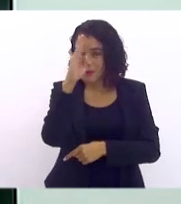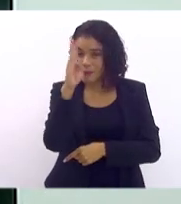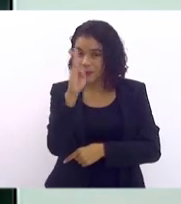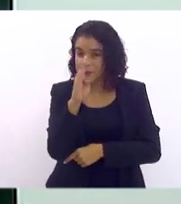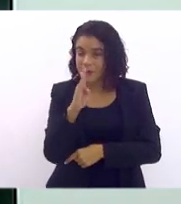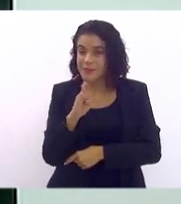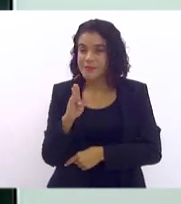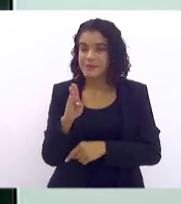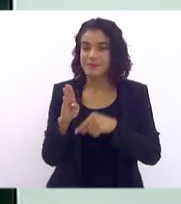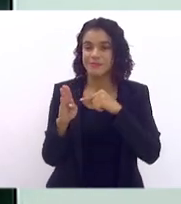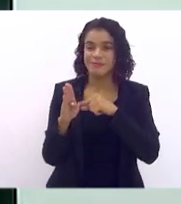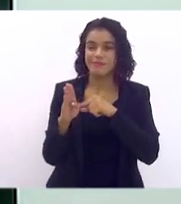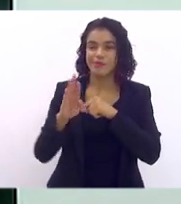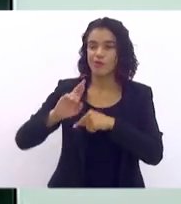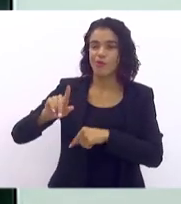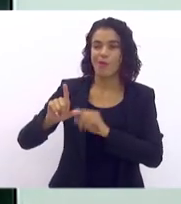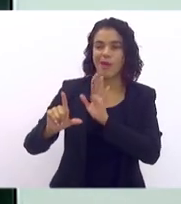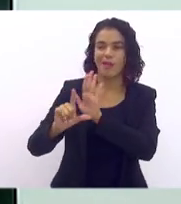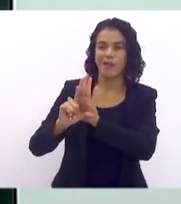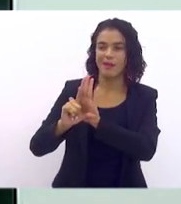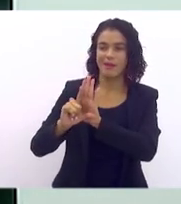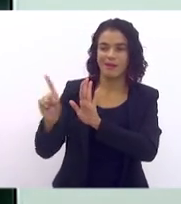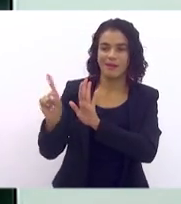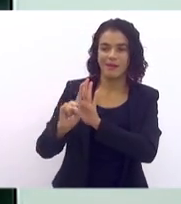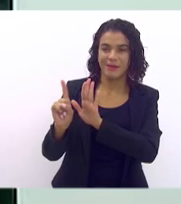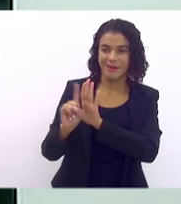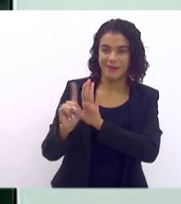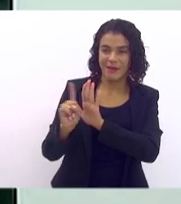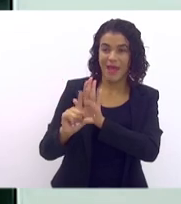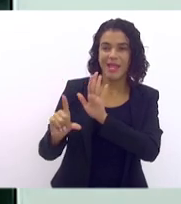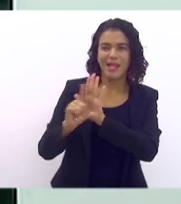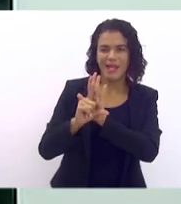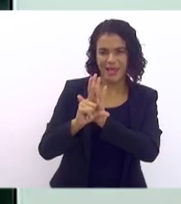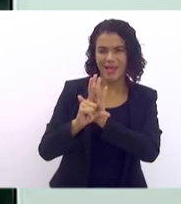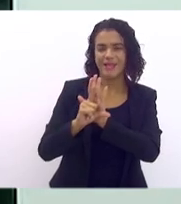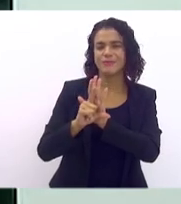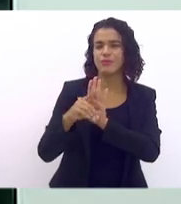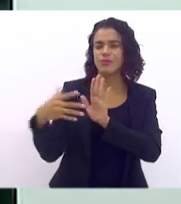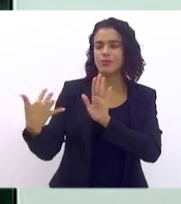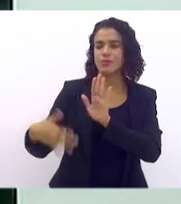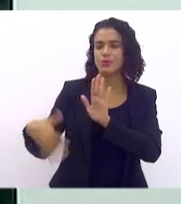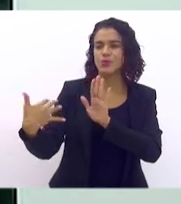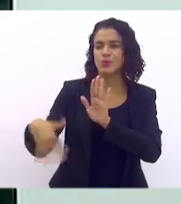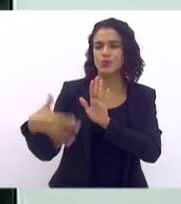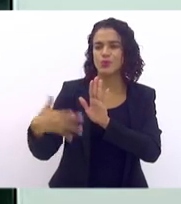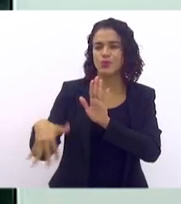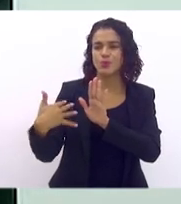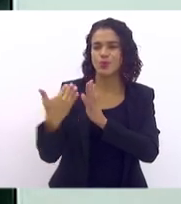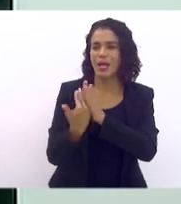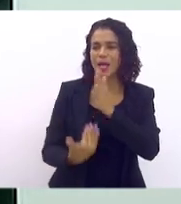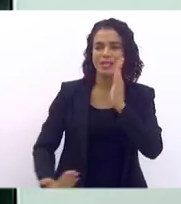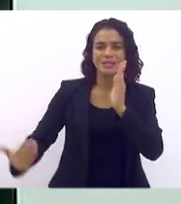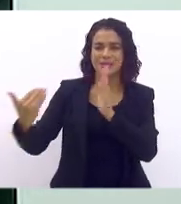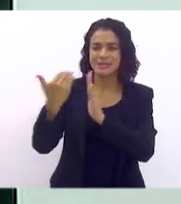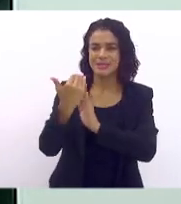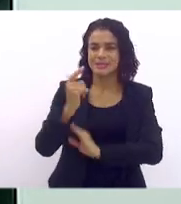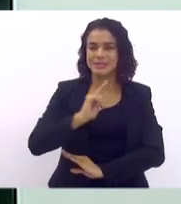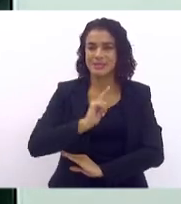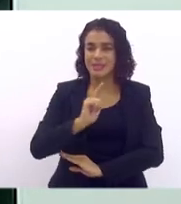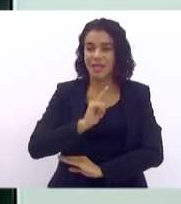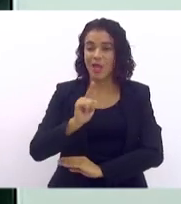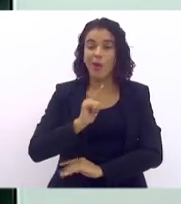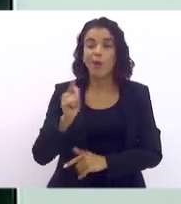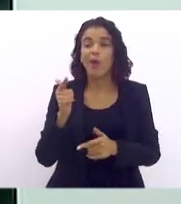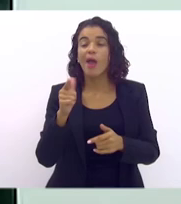doutora, não é leis, porque leis, cá entre nós temos em excesso, é fazer com